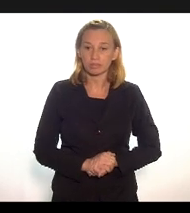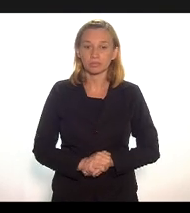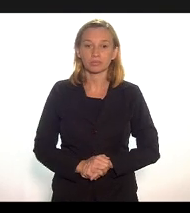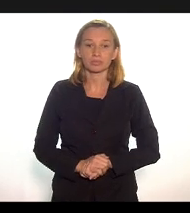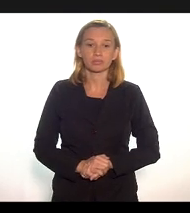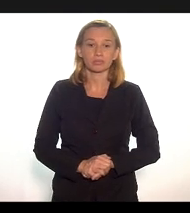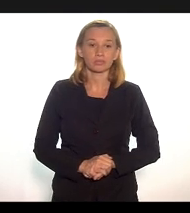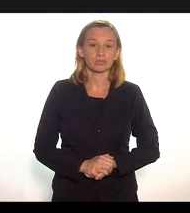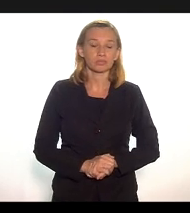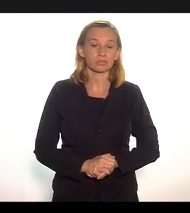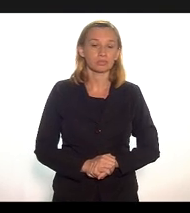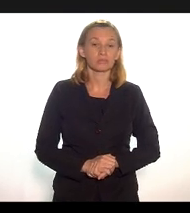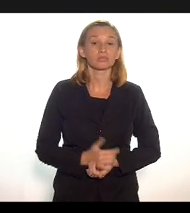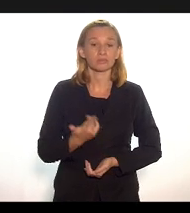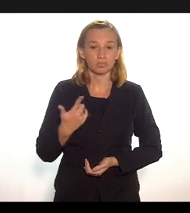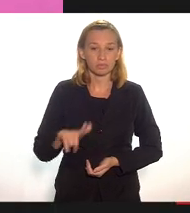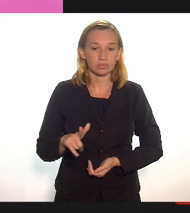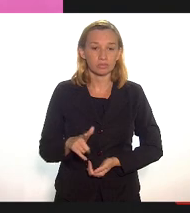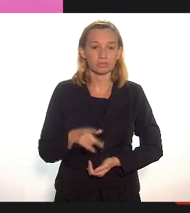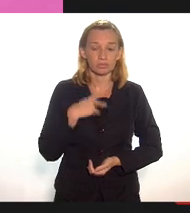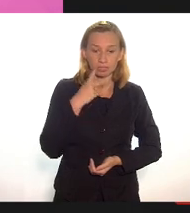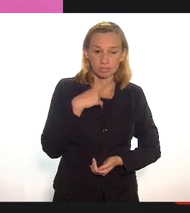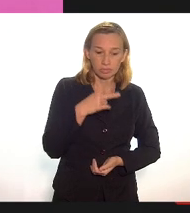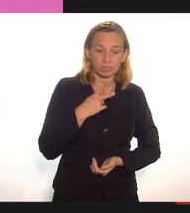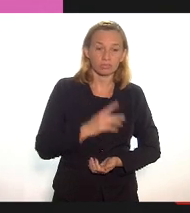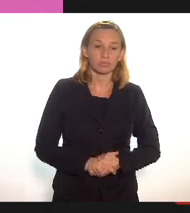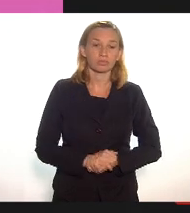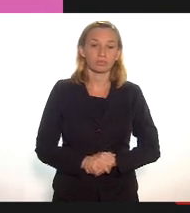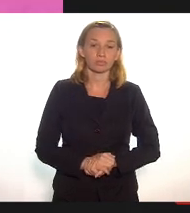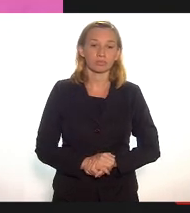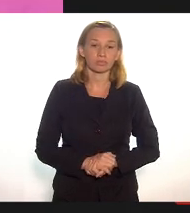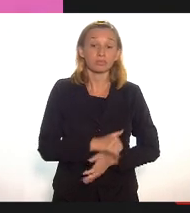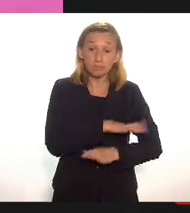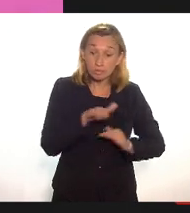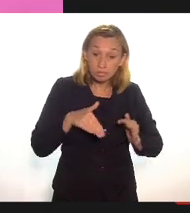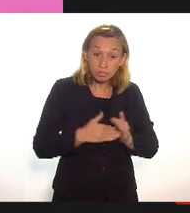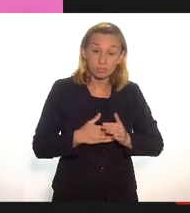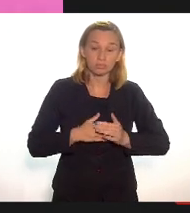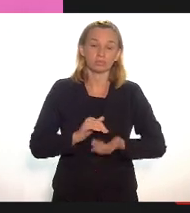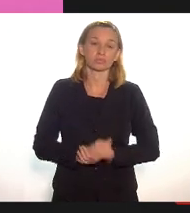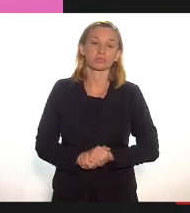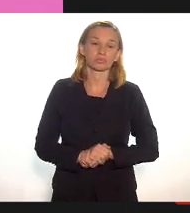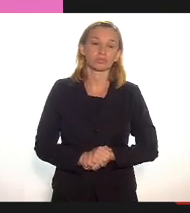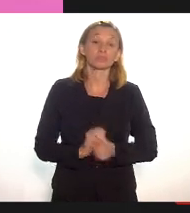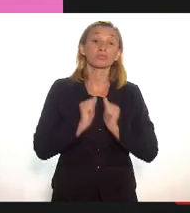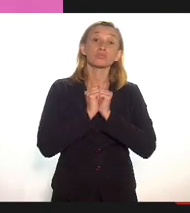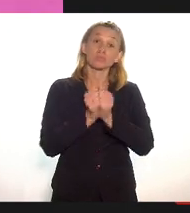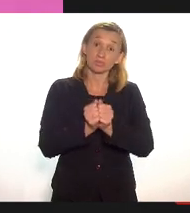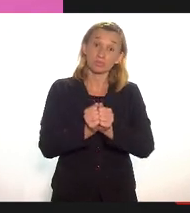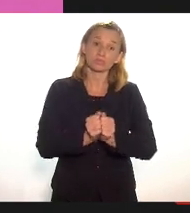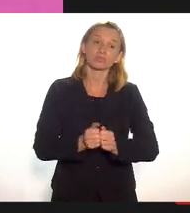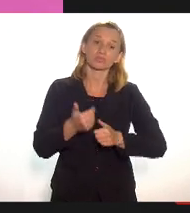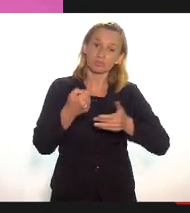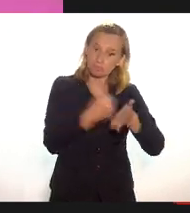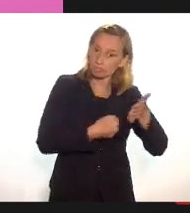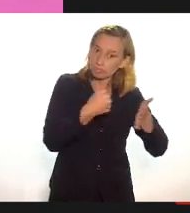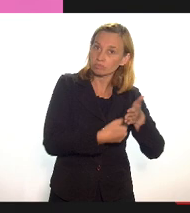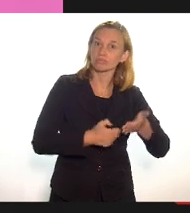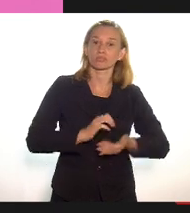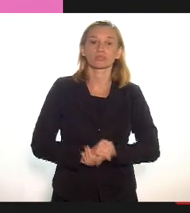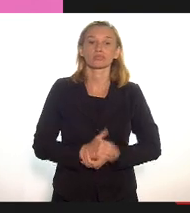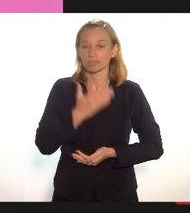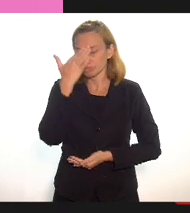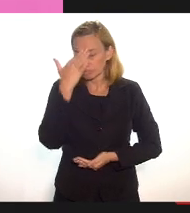Gama, mais uma vez dizer que estamos todos, né, todos juntos nessa luta.